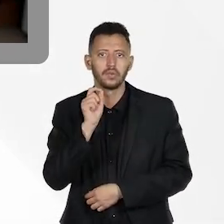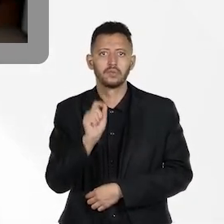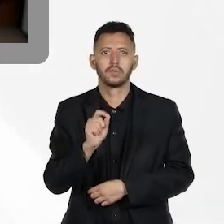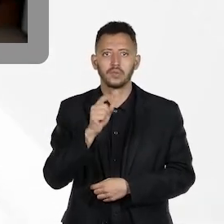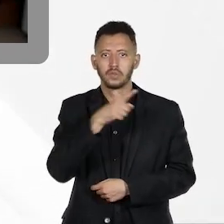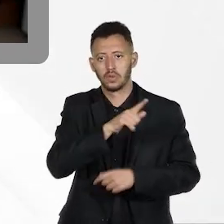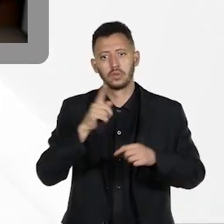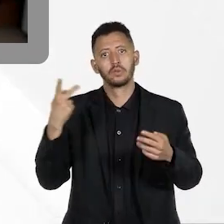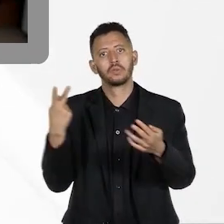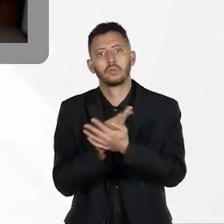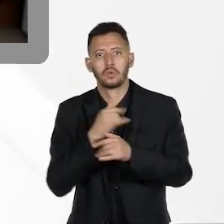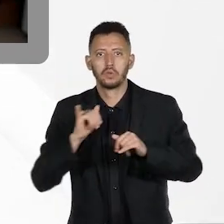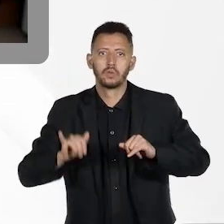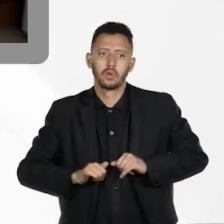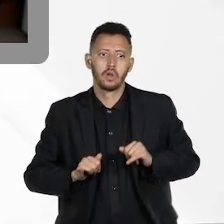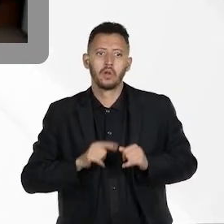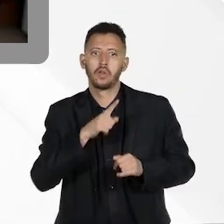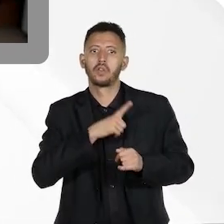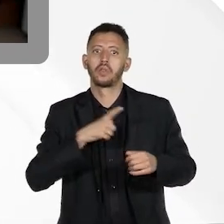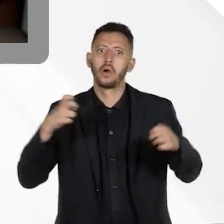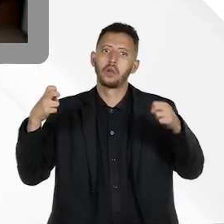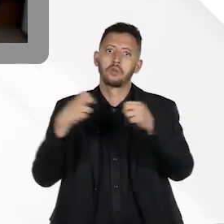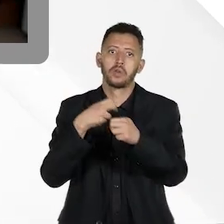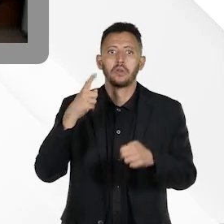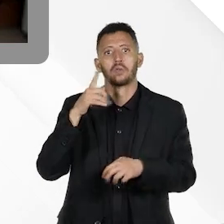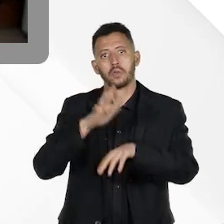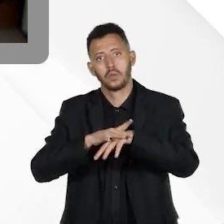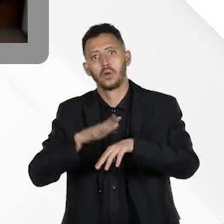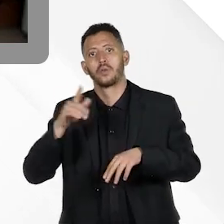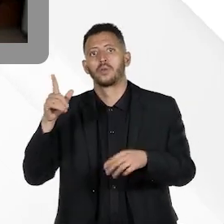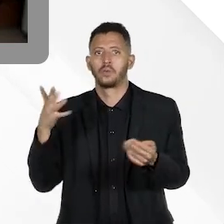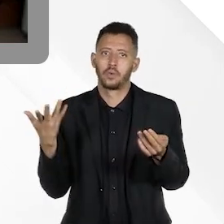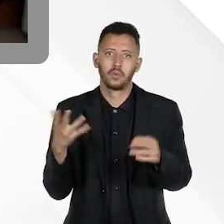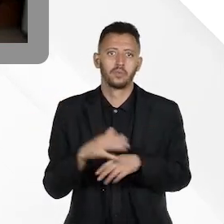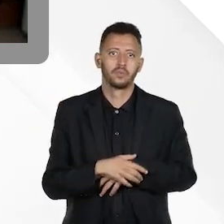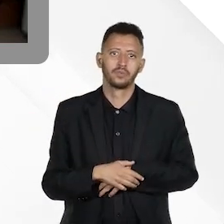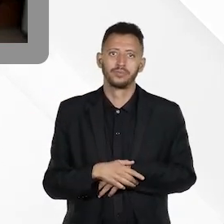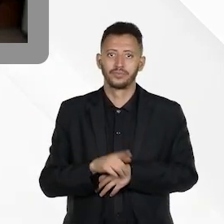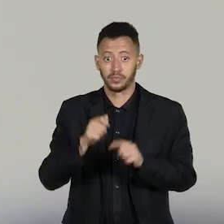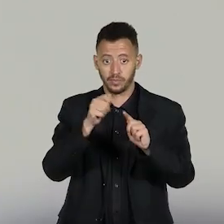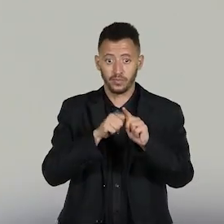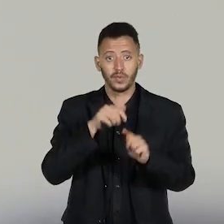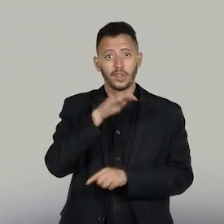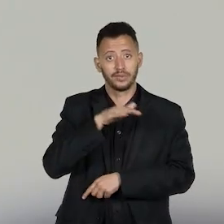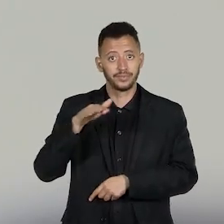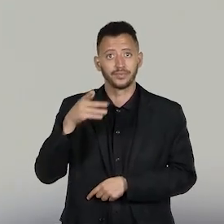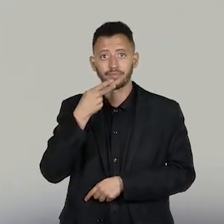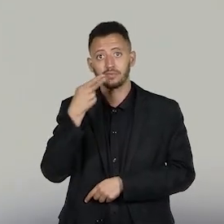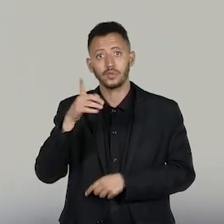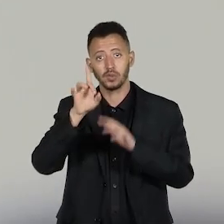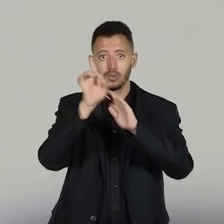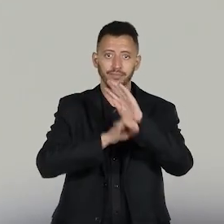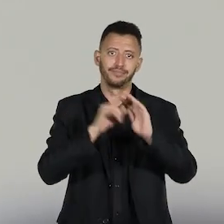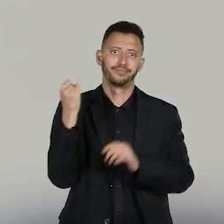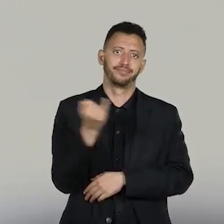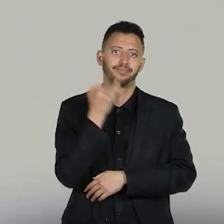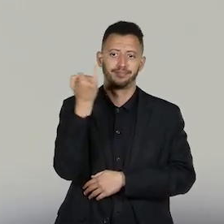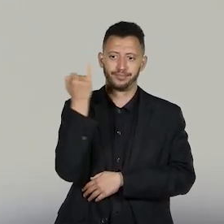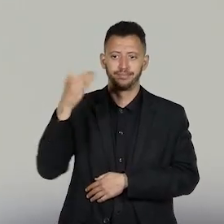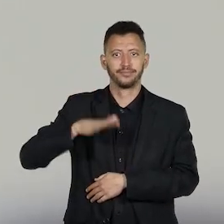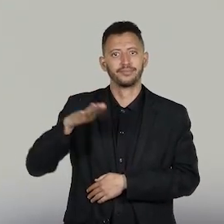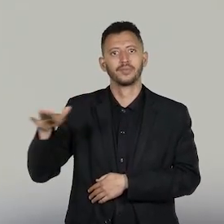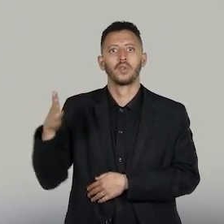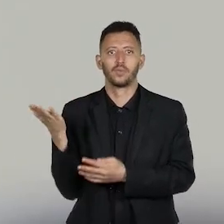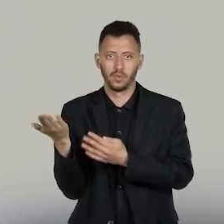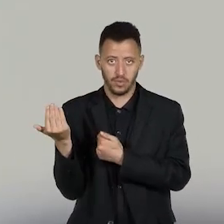pensada de forma que ele não sofra um acidente fatal ou um adoecimento. E no mês das crianças, vamos falar dos